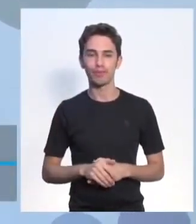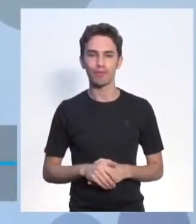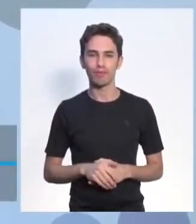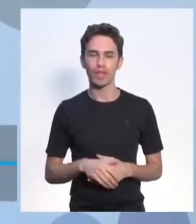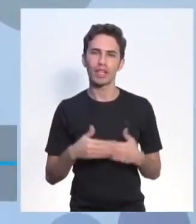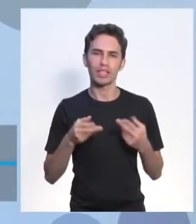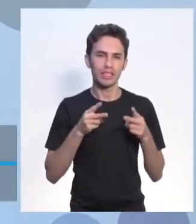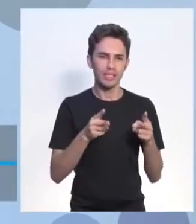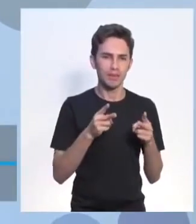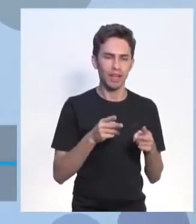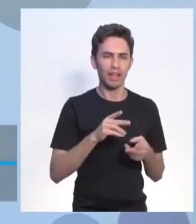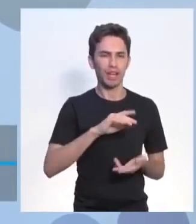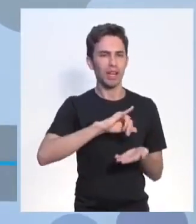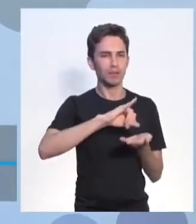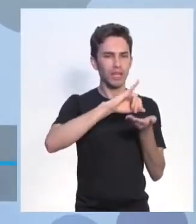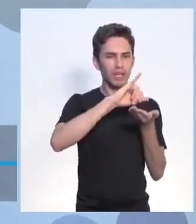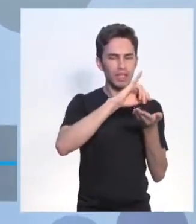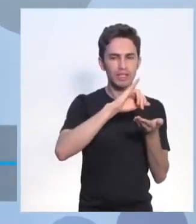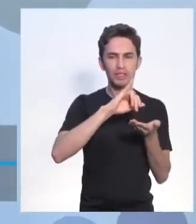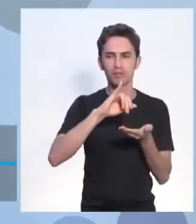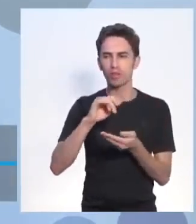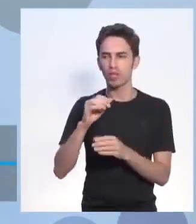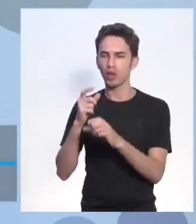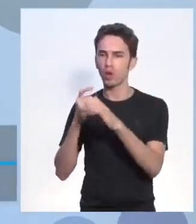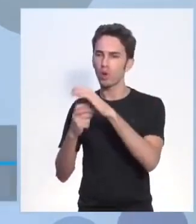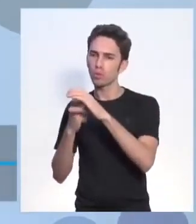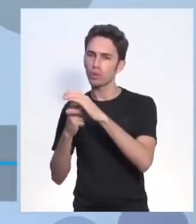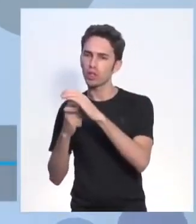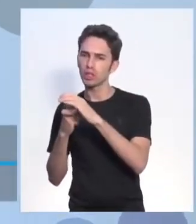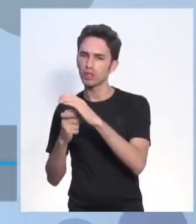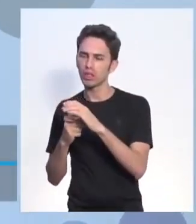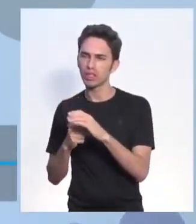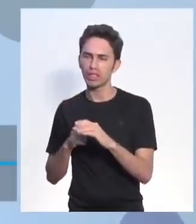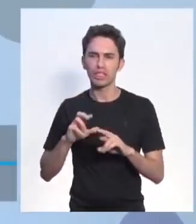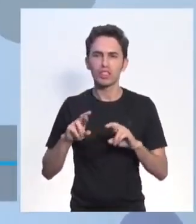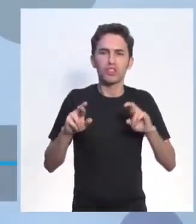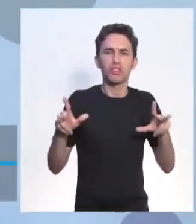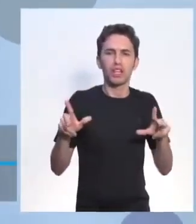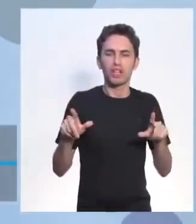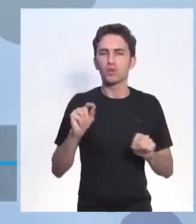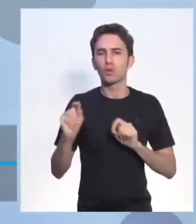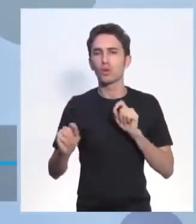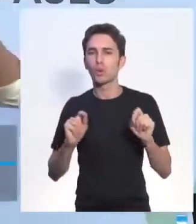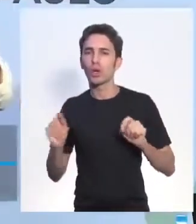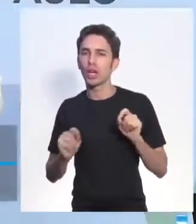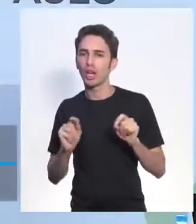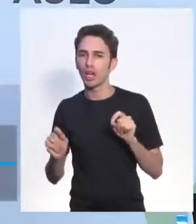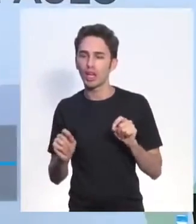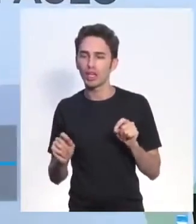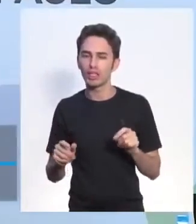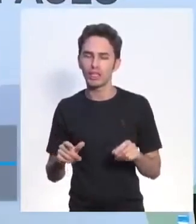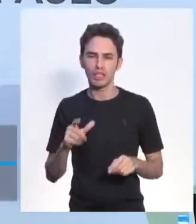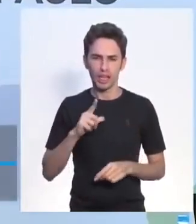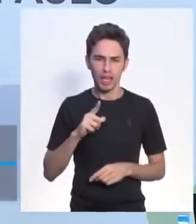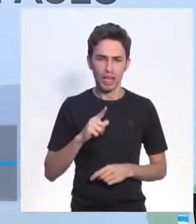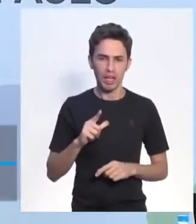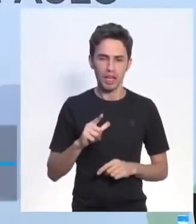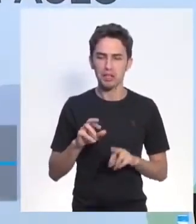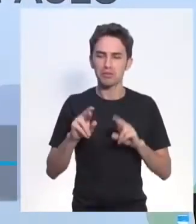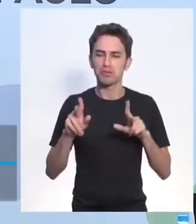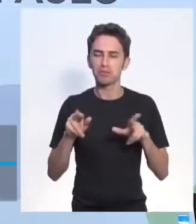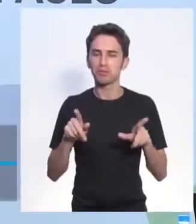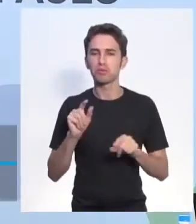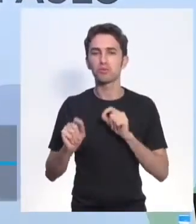comunismo. Qual é a diferença? Ou não tem diferença entre capitalismo e